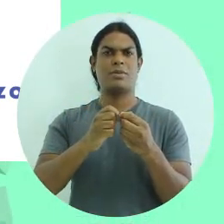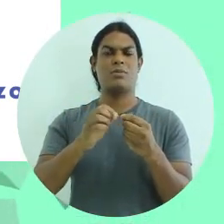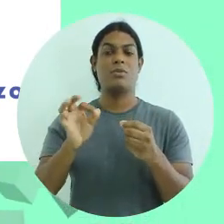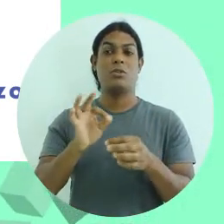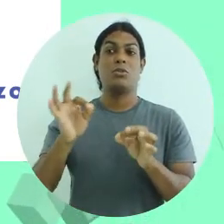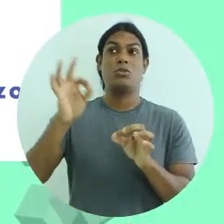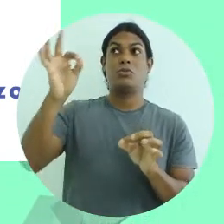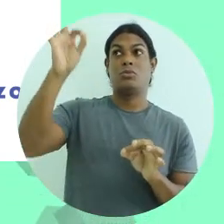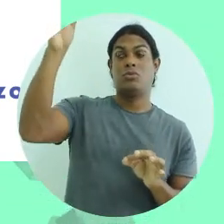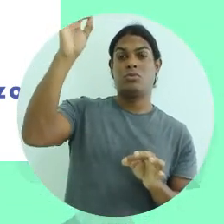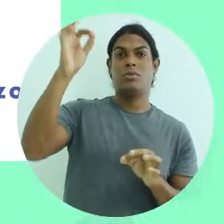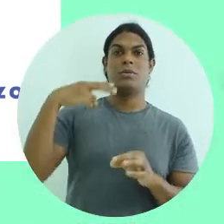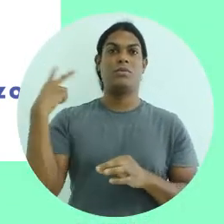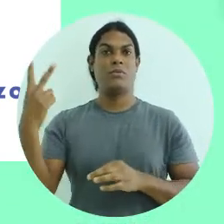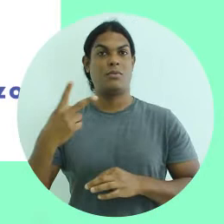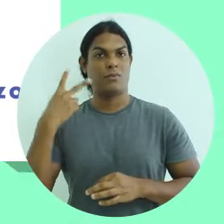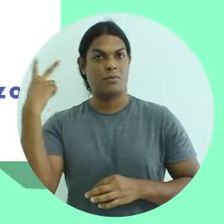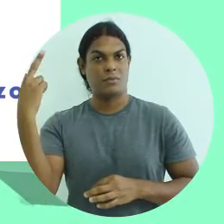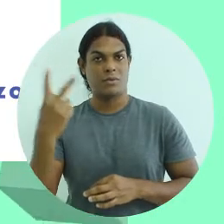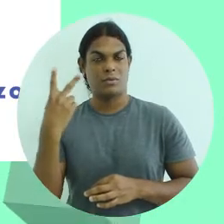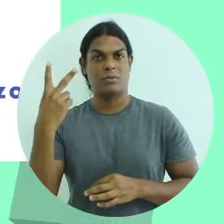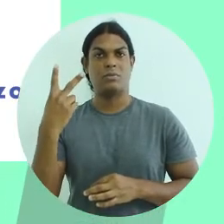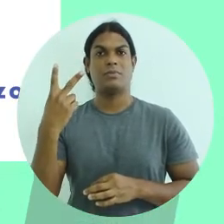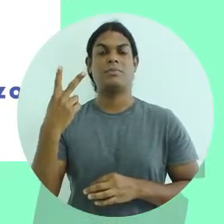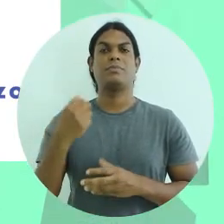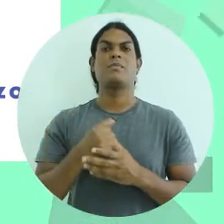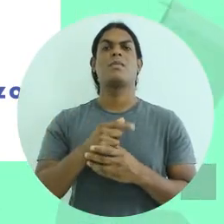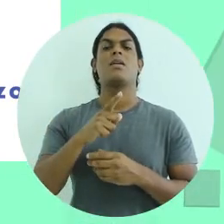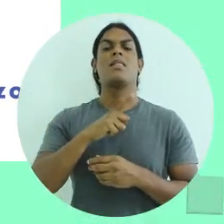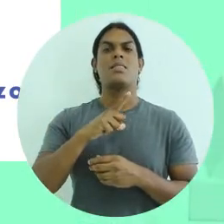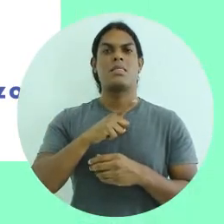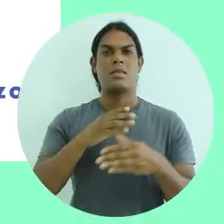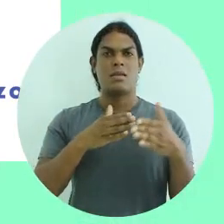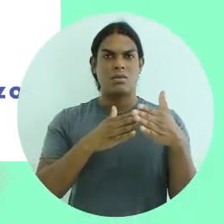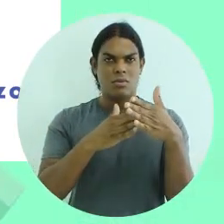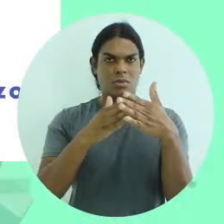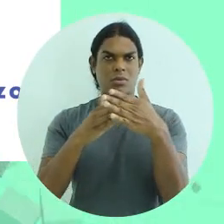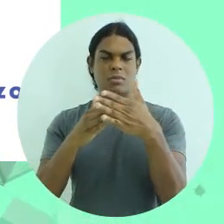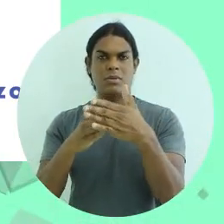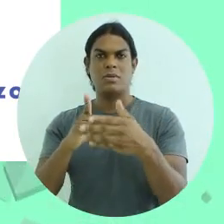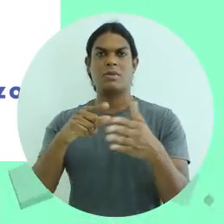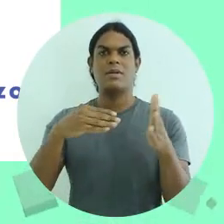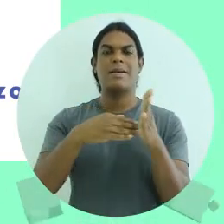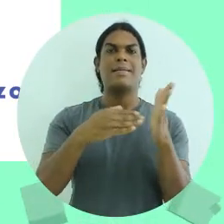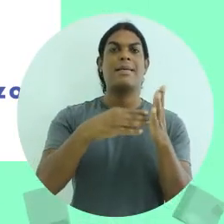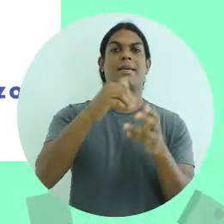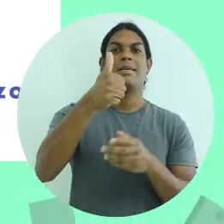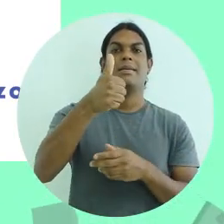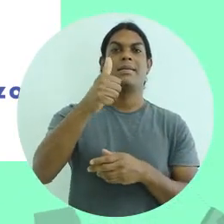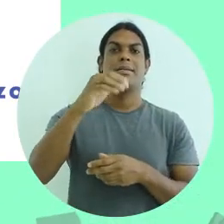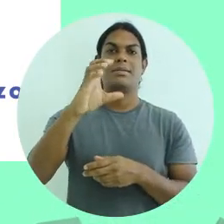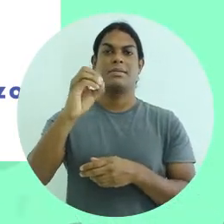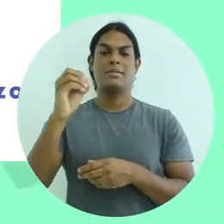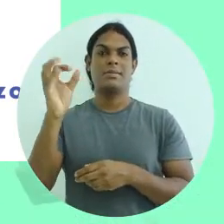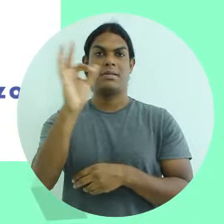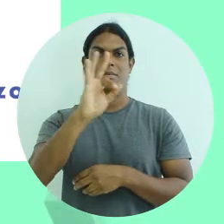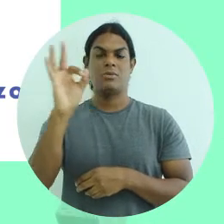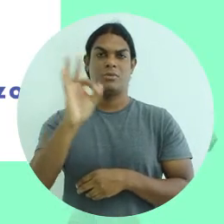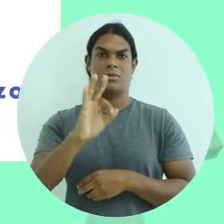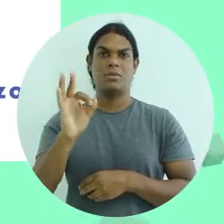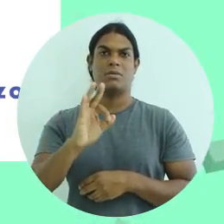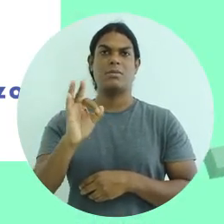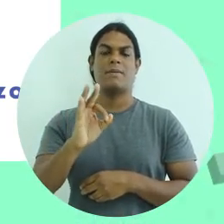variações internacionais, né? Esse tem um limite de até 100% do contrato de câmbio, então quando a empresa vai fazer a carta de